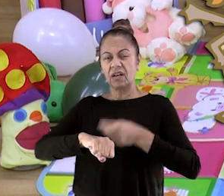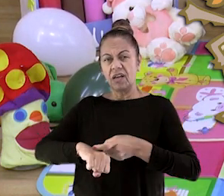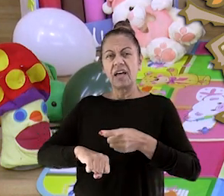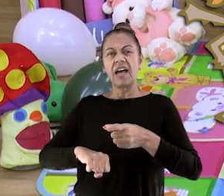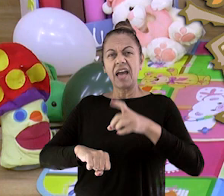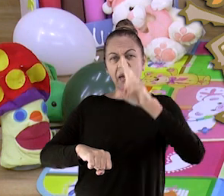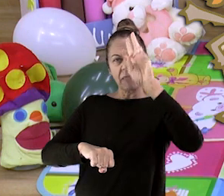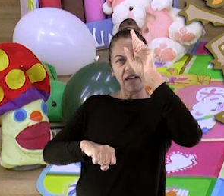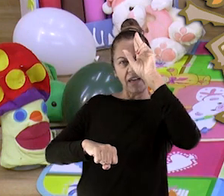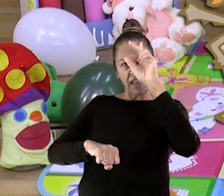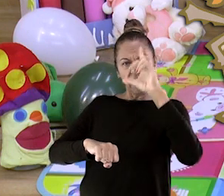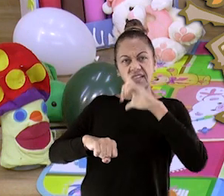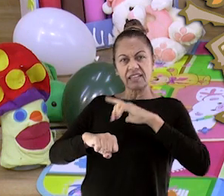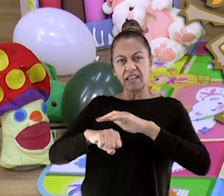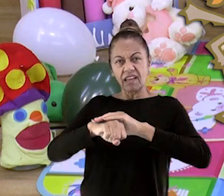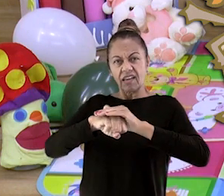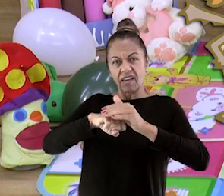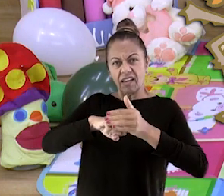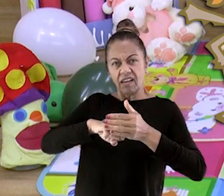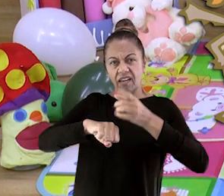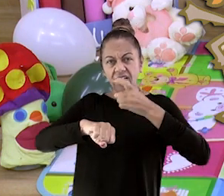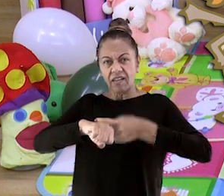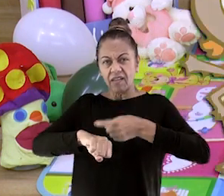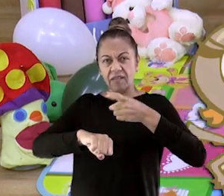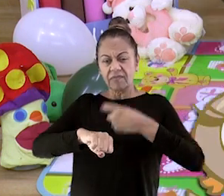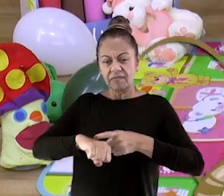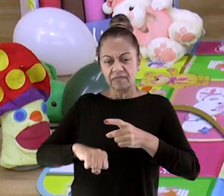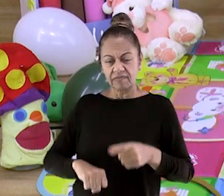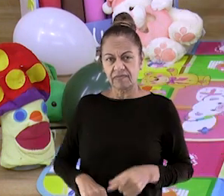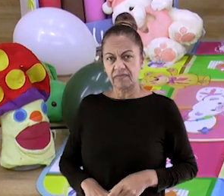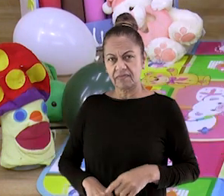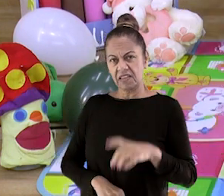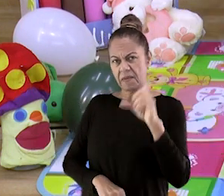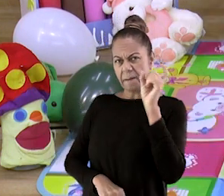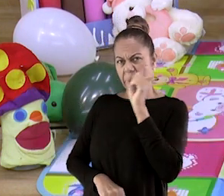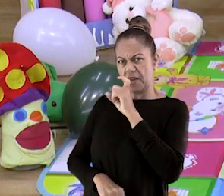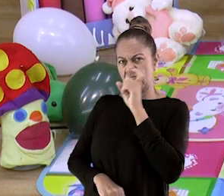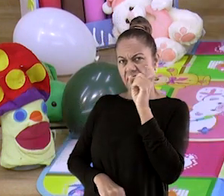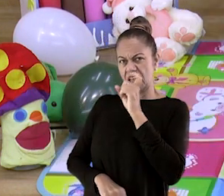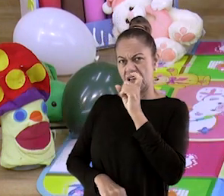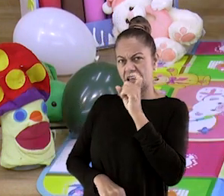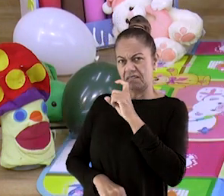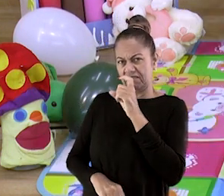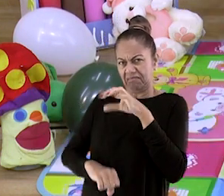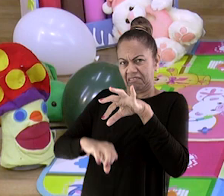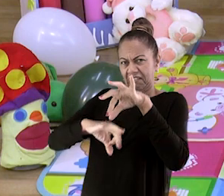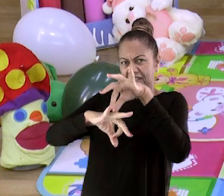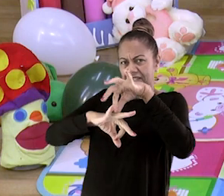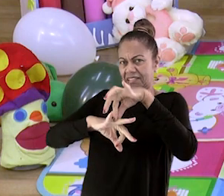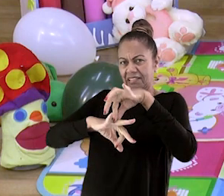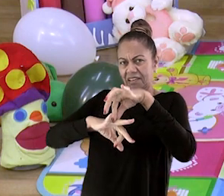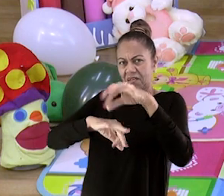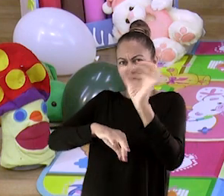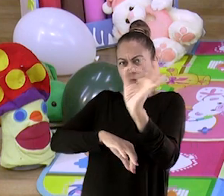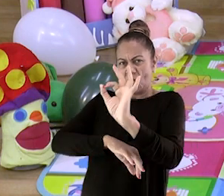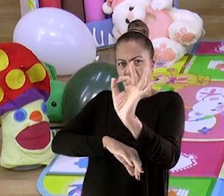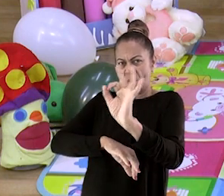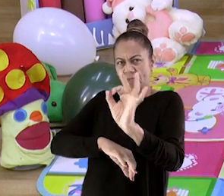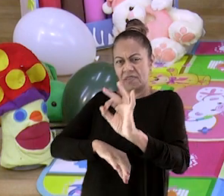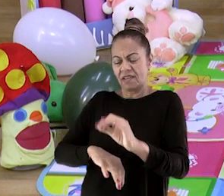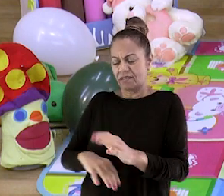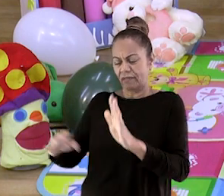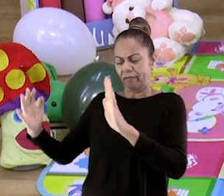hahaha ela tem é Cascadura barata nem tem anel